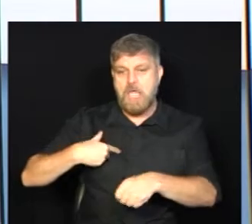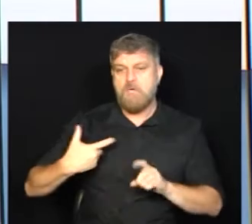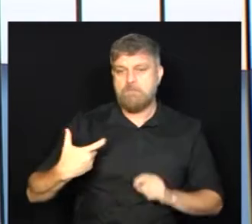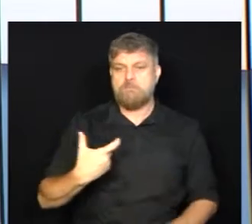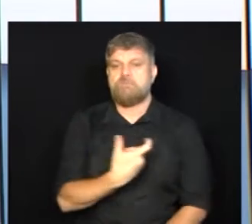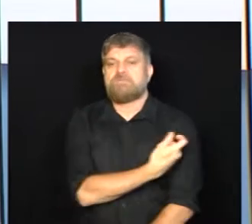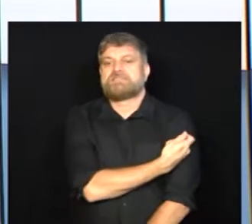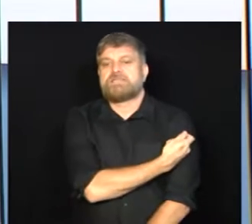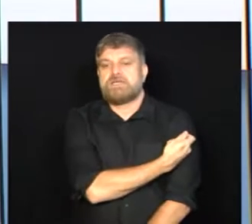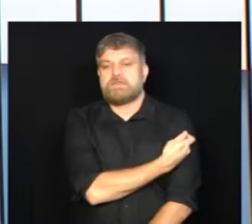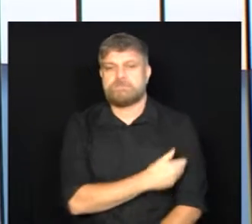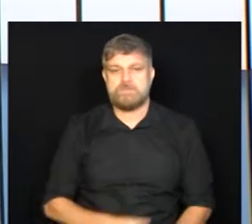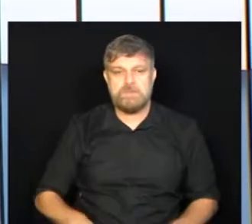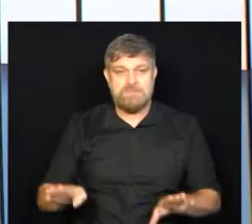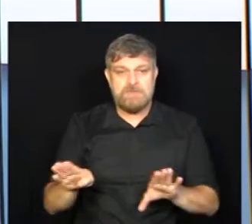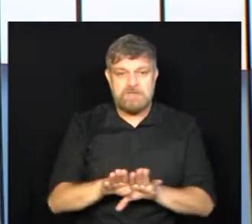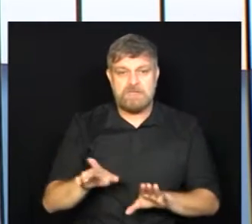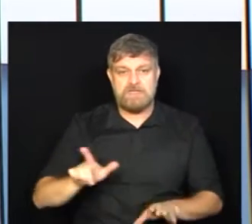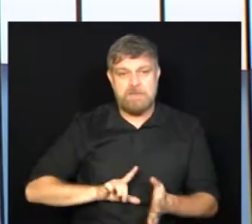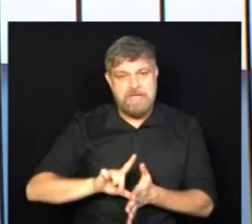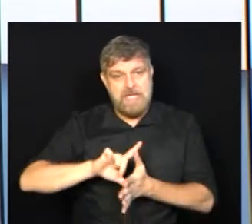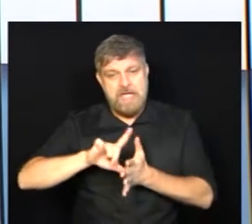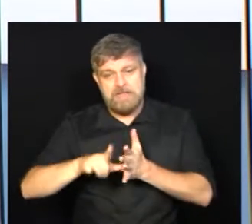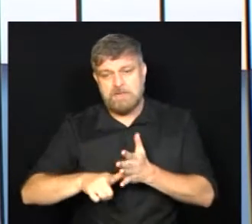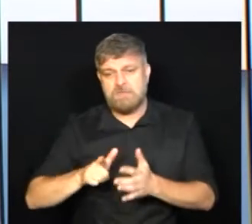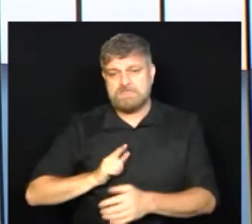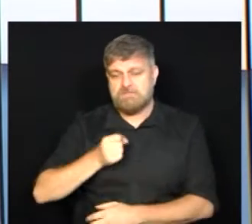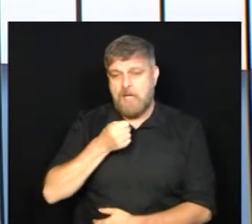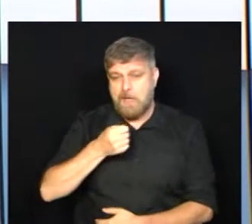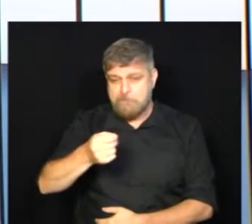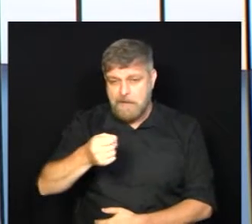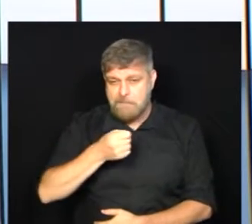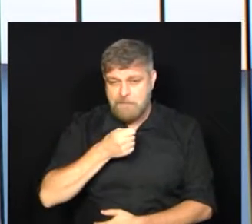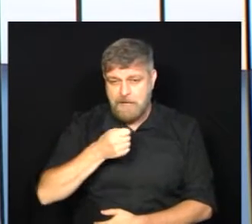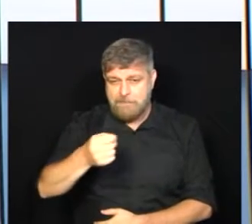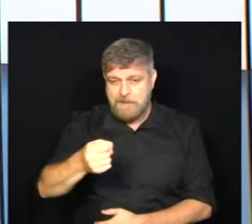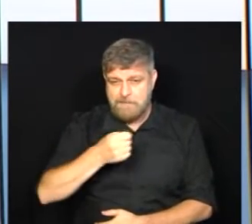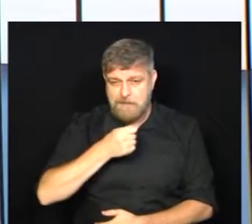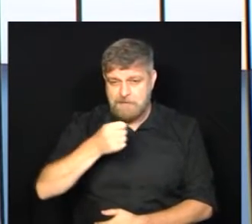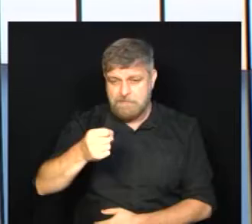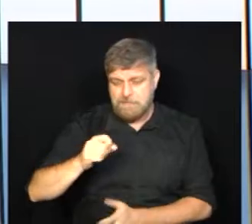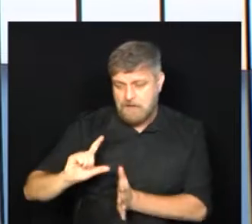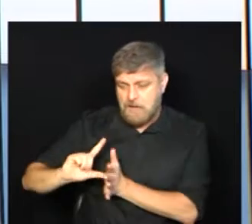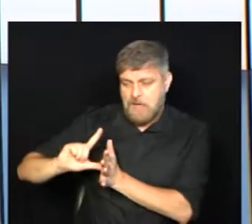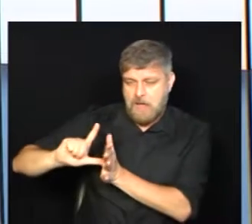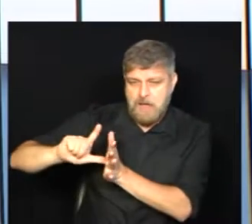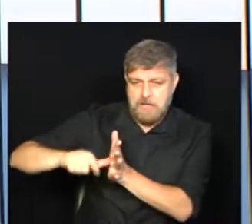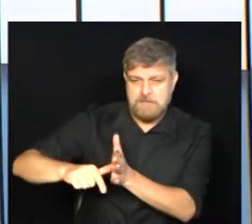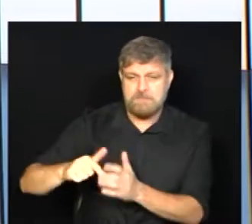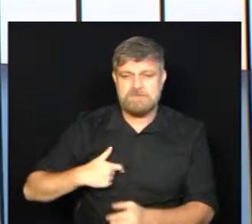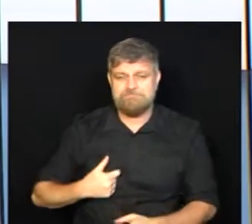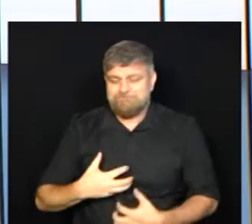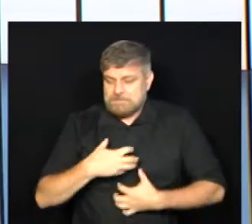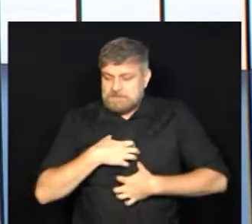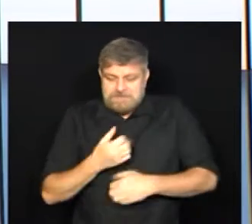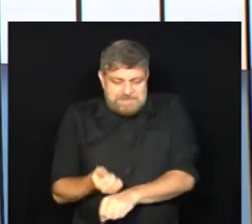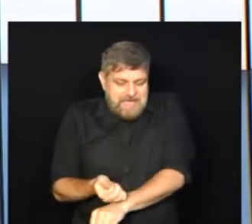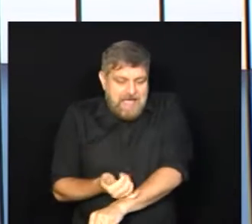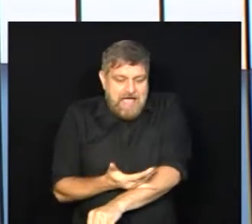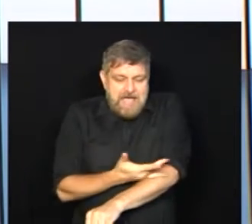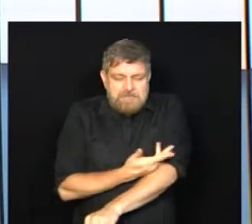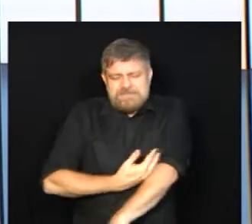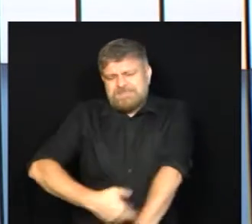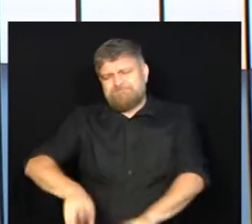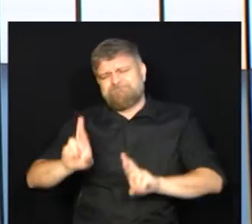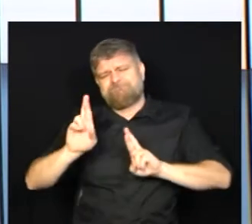E participou ainda da coletiva que foi realizada logo na sequência e falou da emoção e da